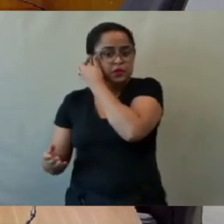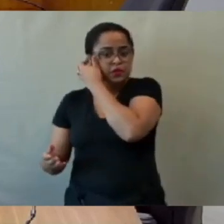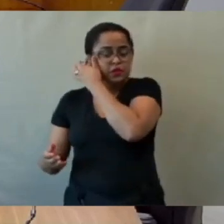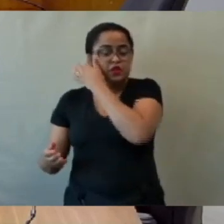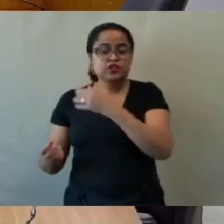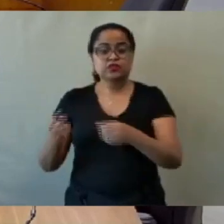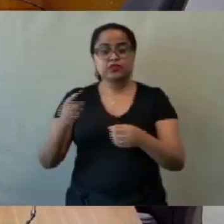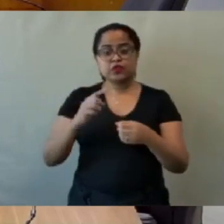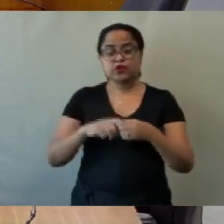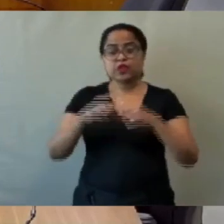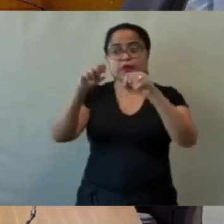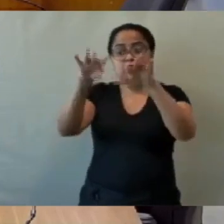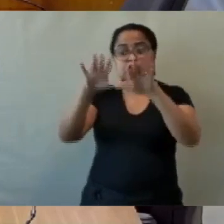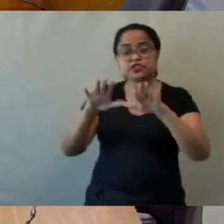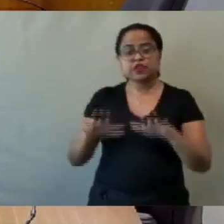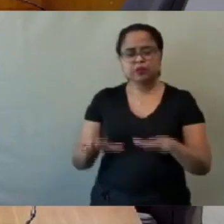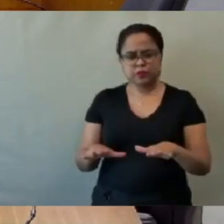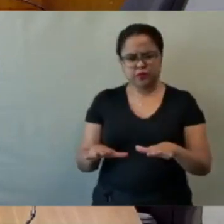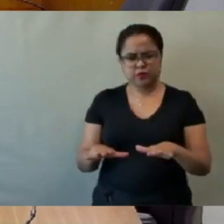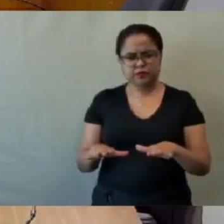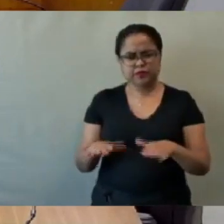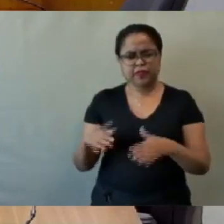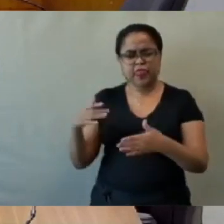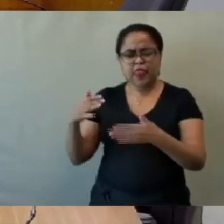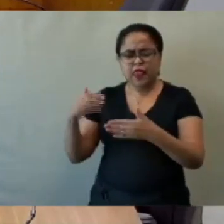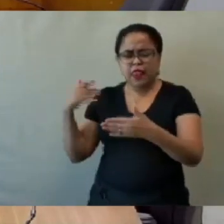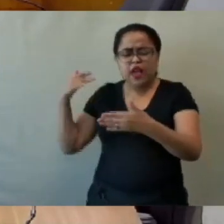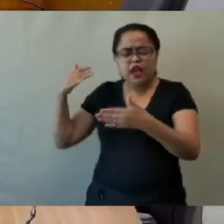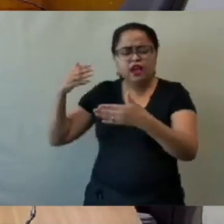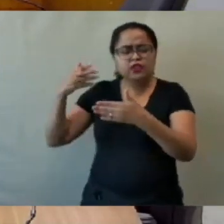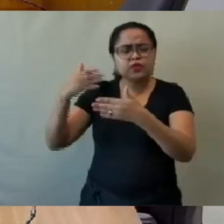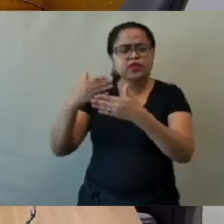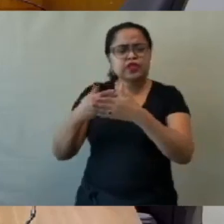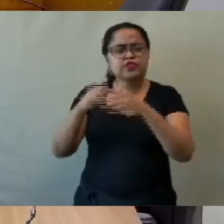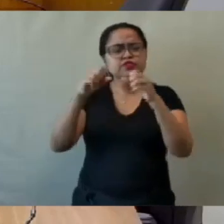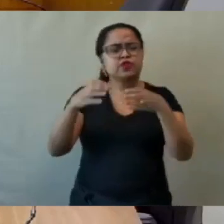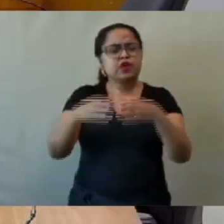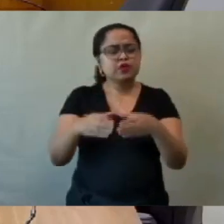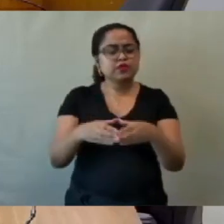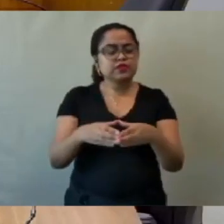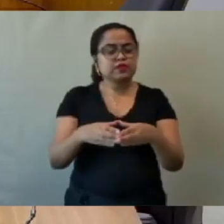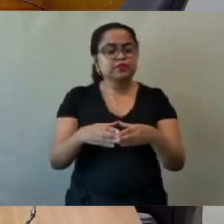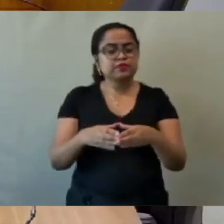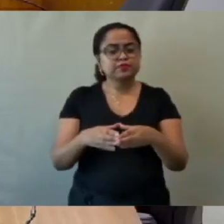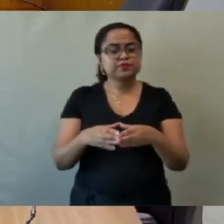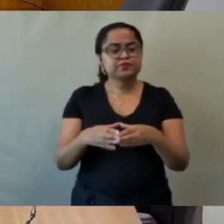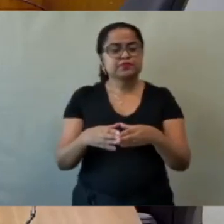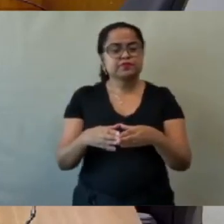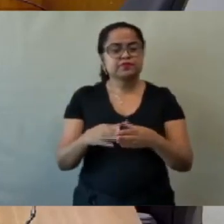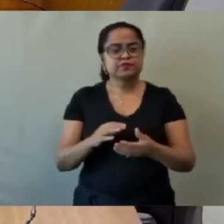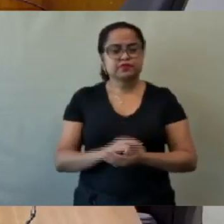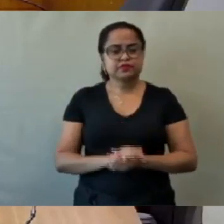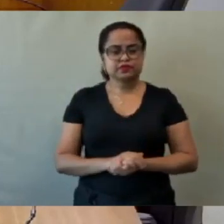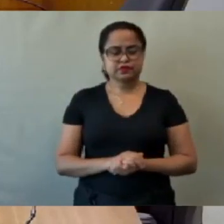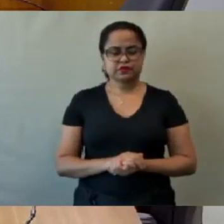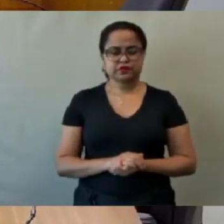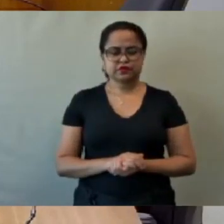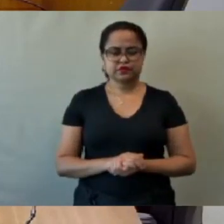nossa audiência pública, lá do início da comissão. Se você quiser me passar,